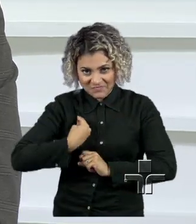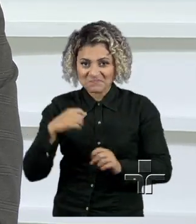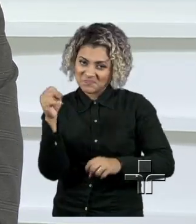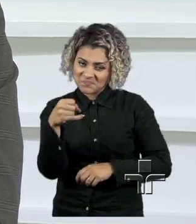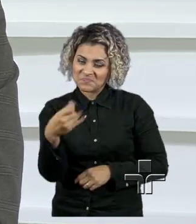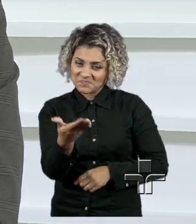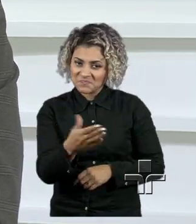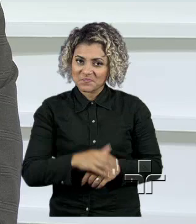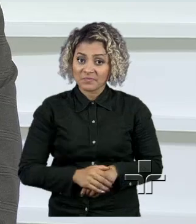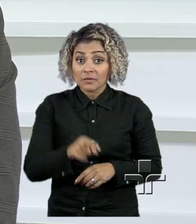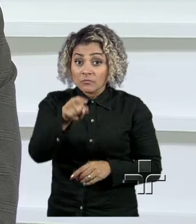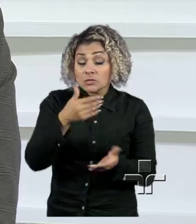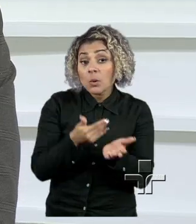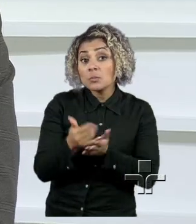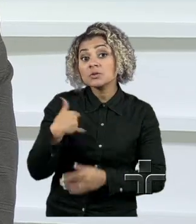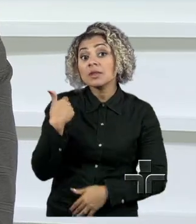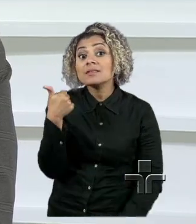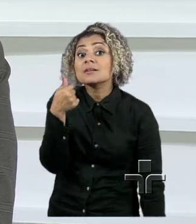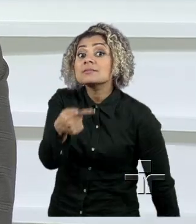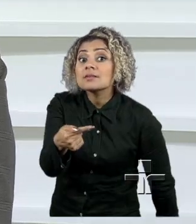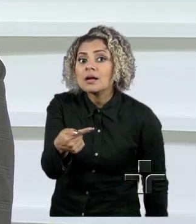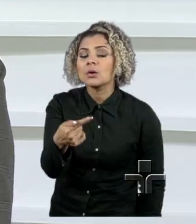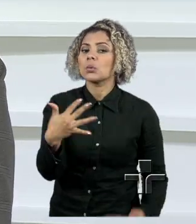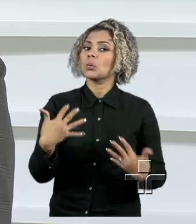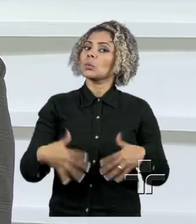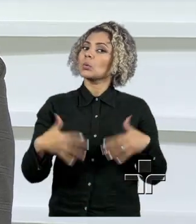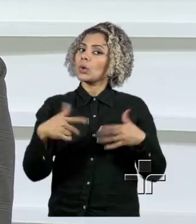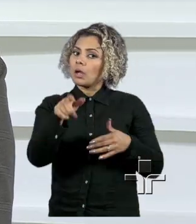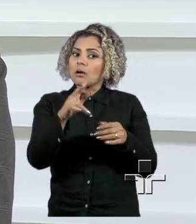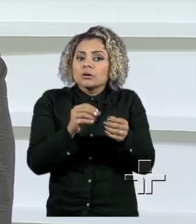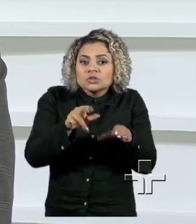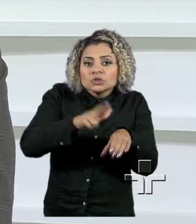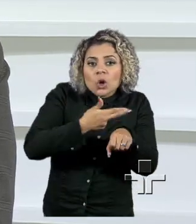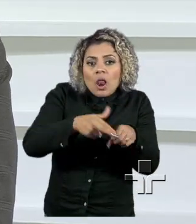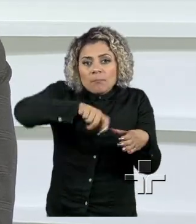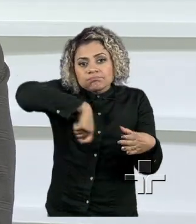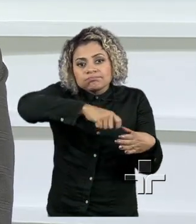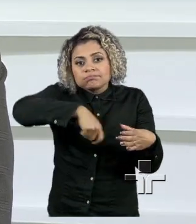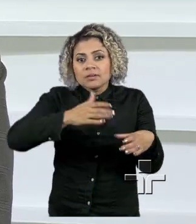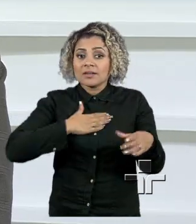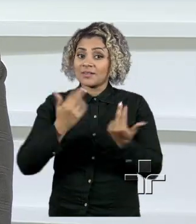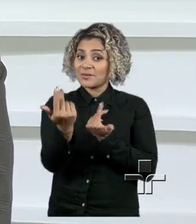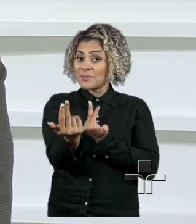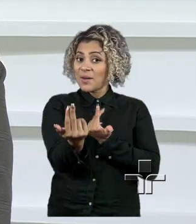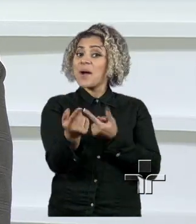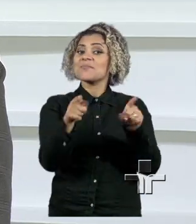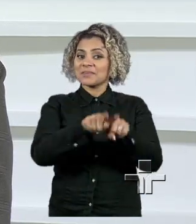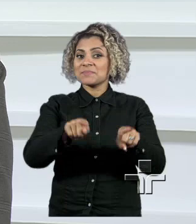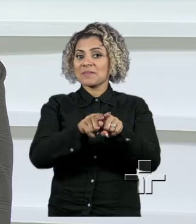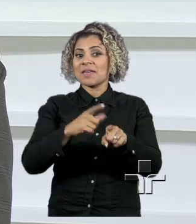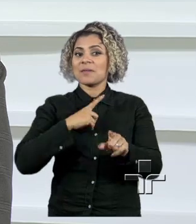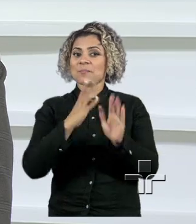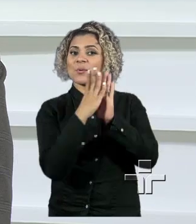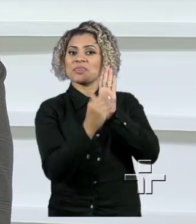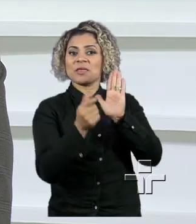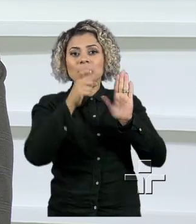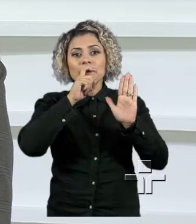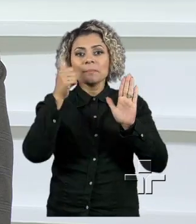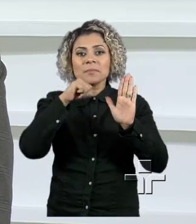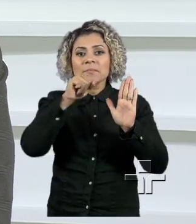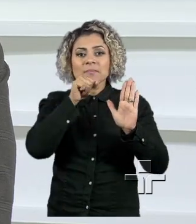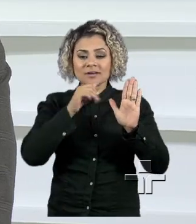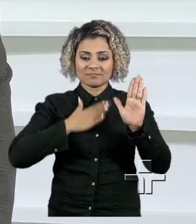E você começou aí com 17 anos a fazer chocolate. Eu também tive nos meus pais